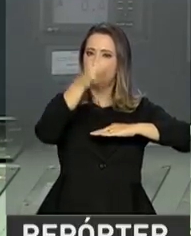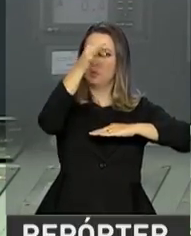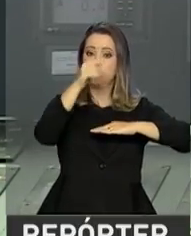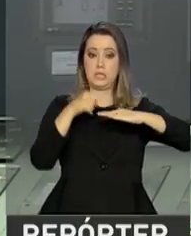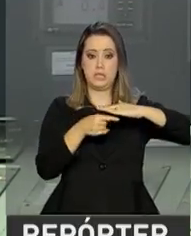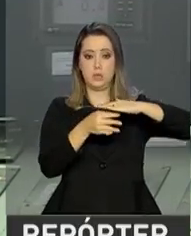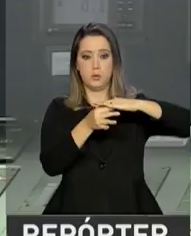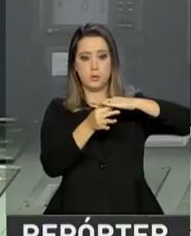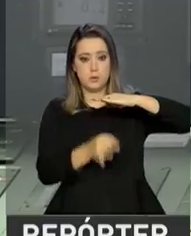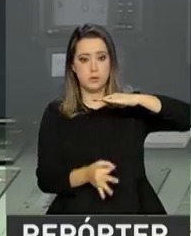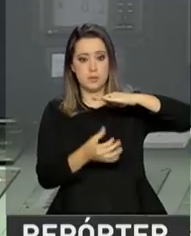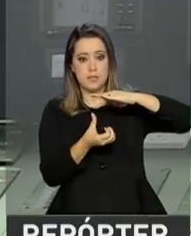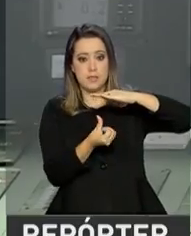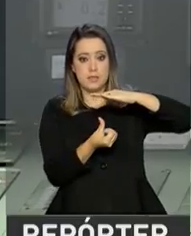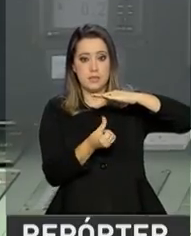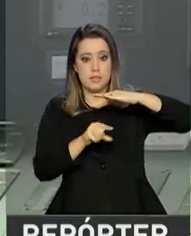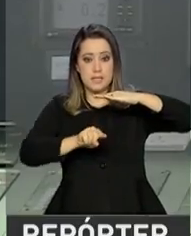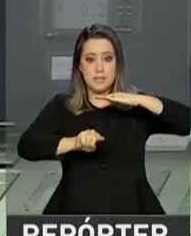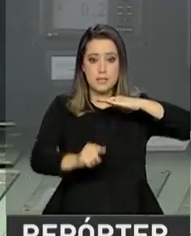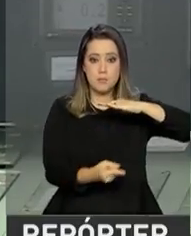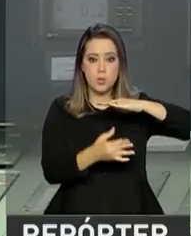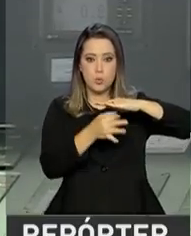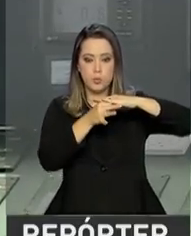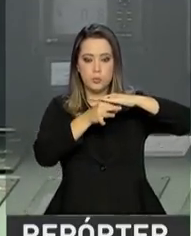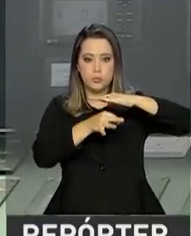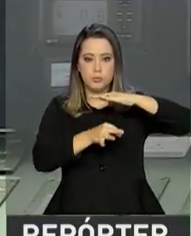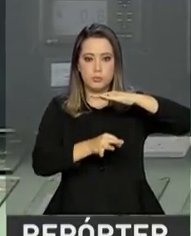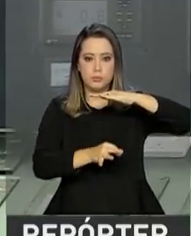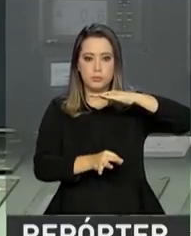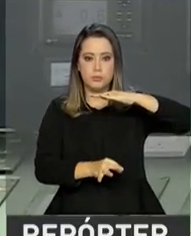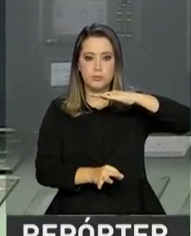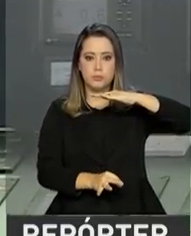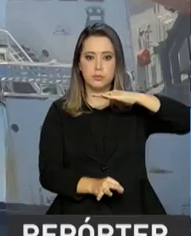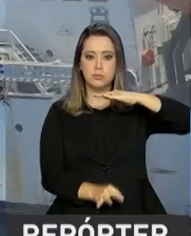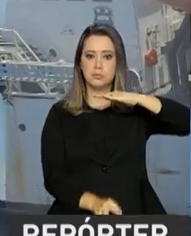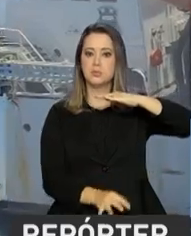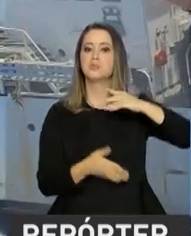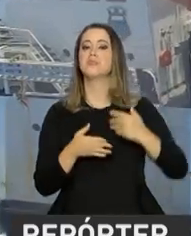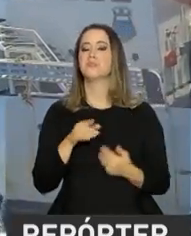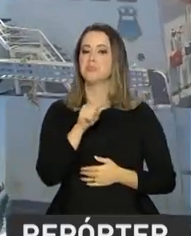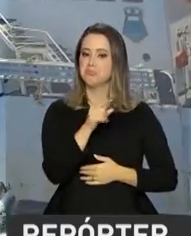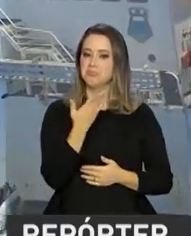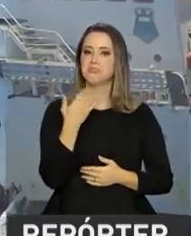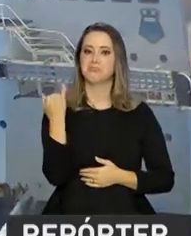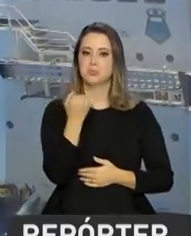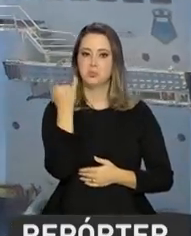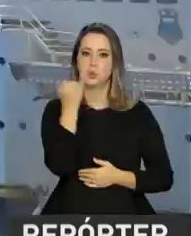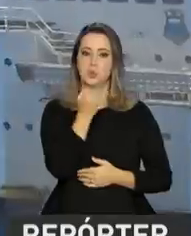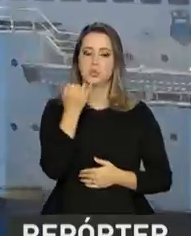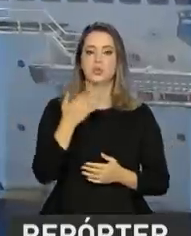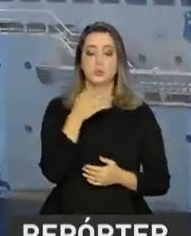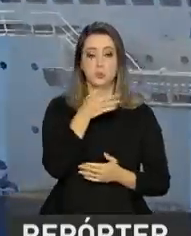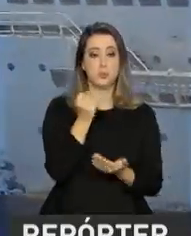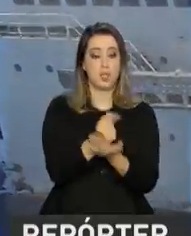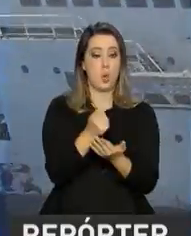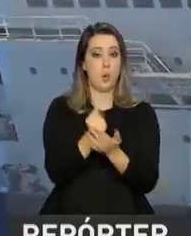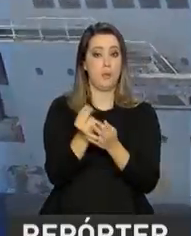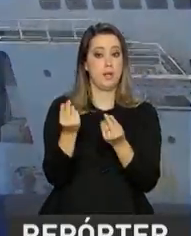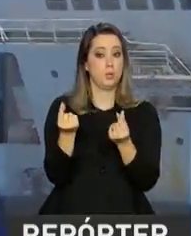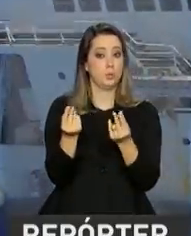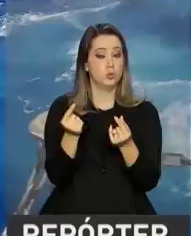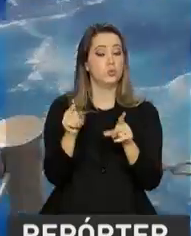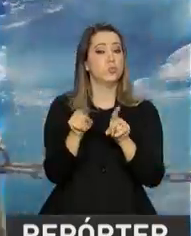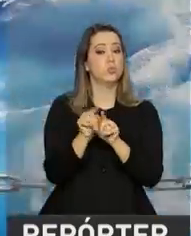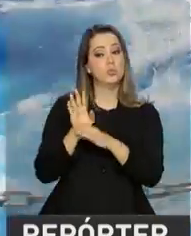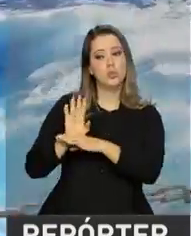mil metros de profundidade e sensores que medem solo e subsolo marinho. O Vital de Oliveira foi comprado por meio de um acordo de